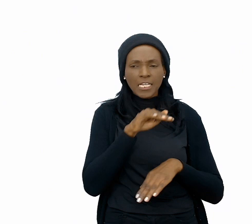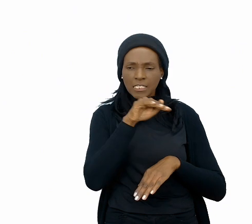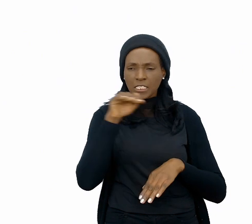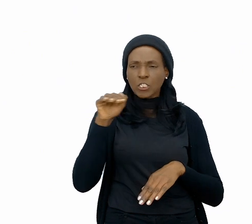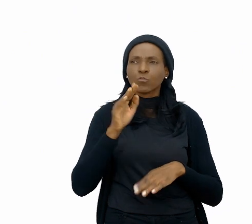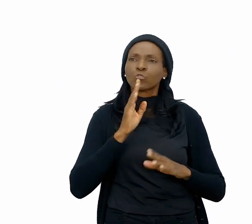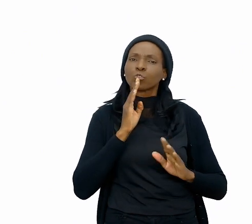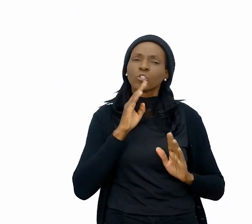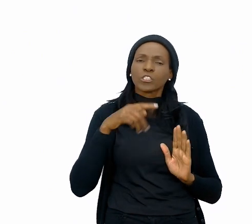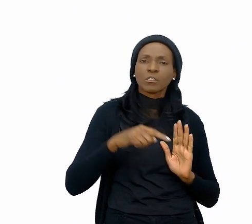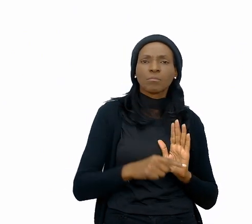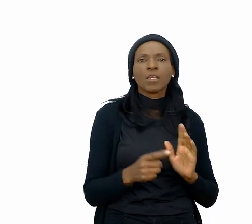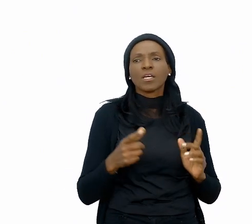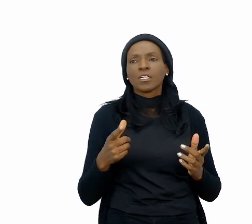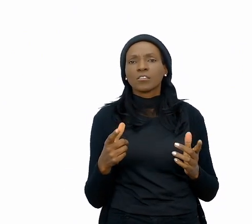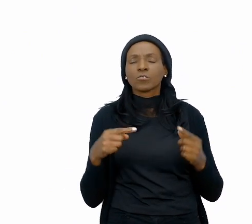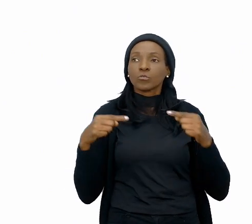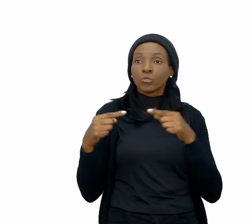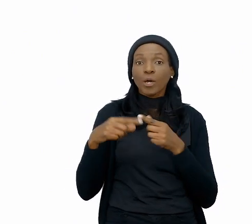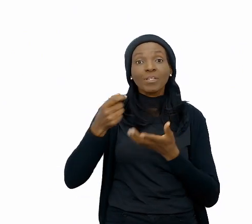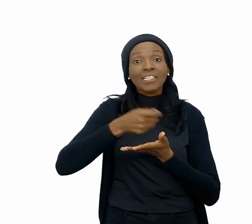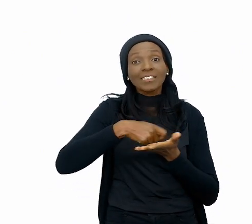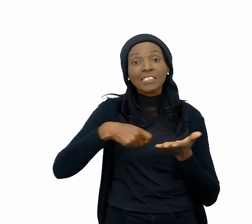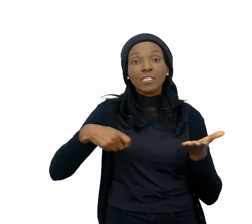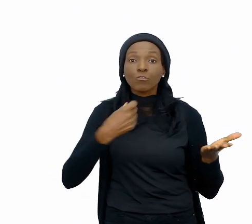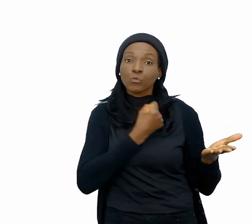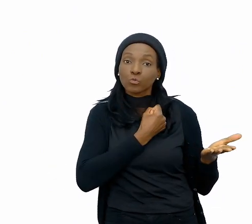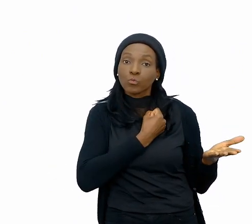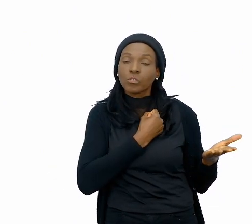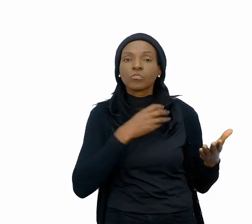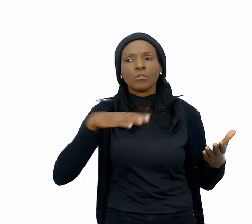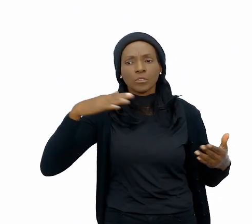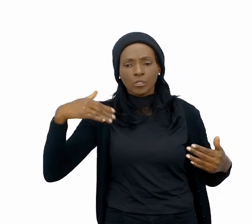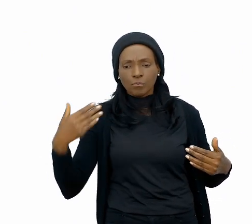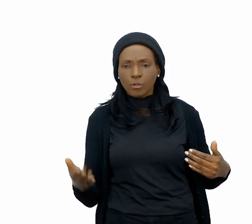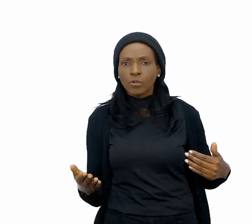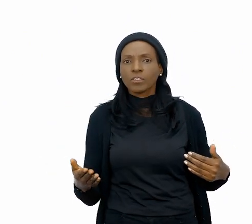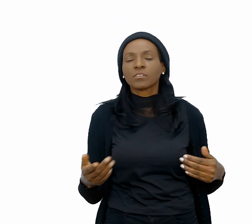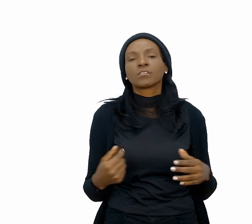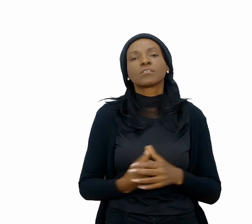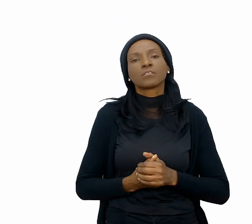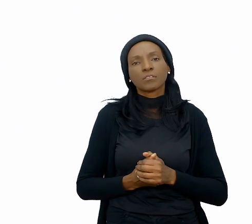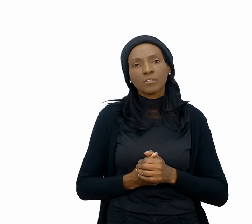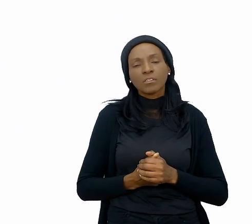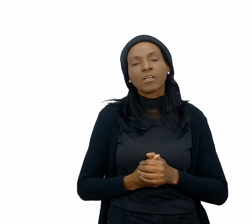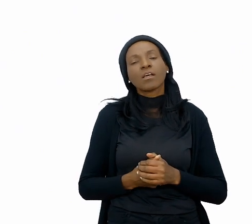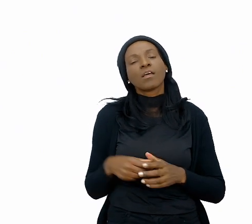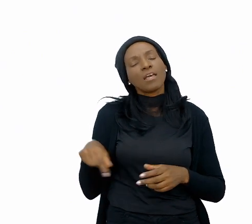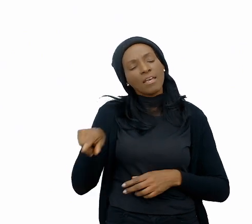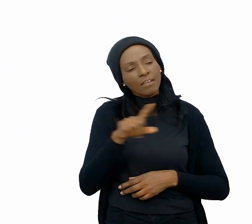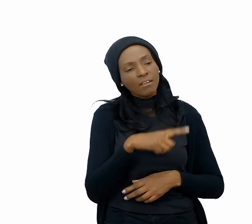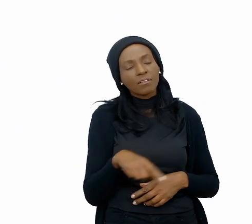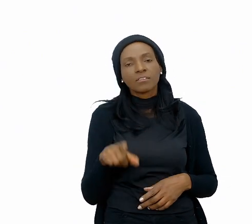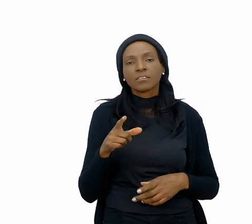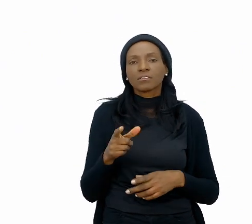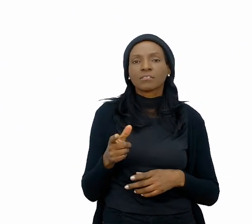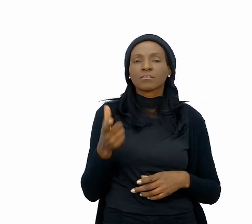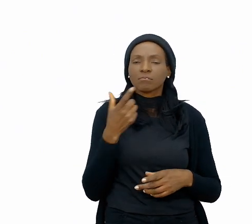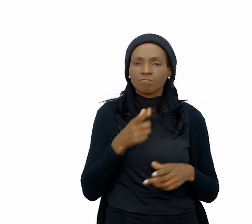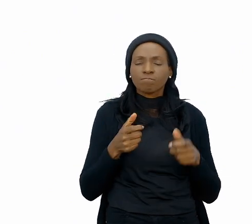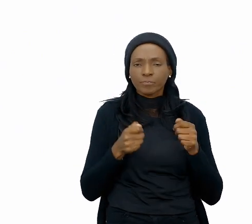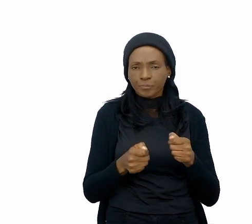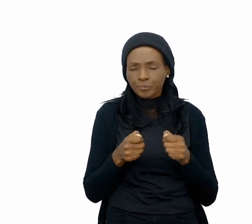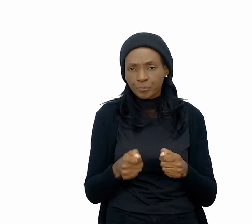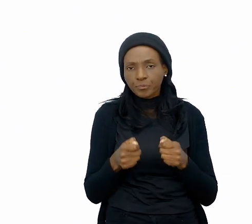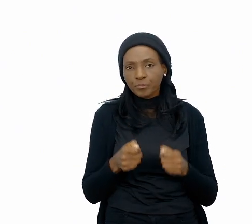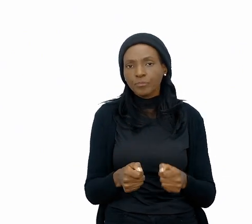né, sobre a escrita de números, depois elas pretendem serem